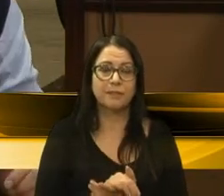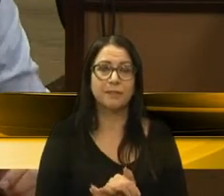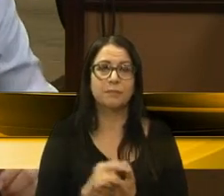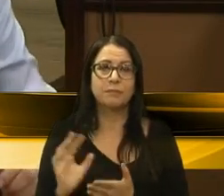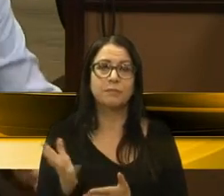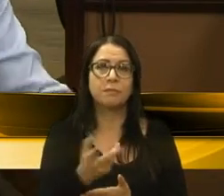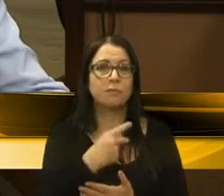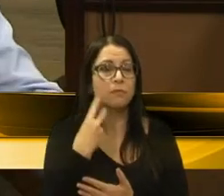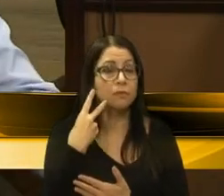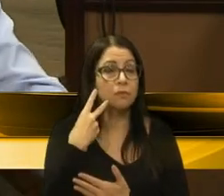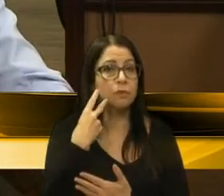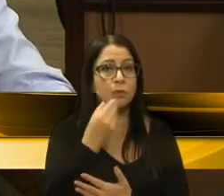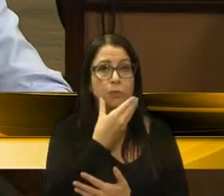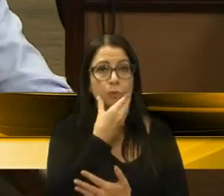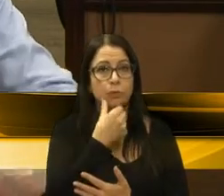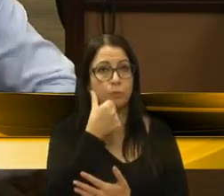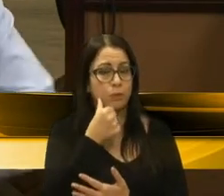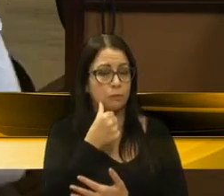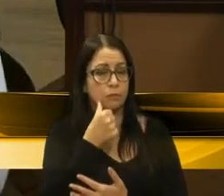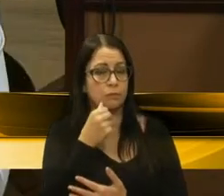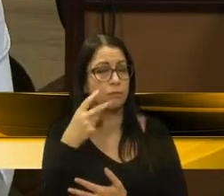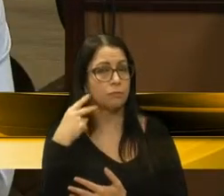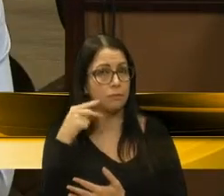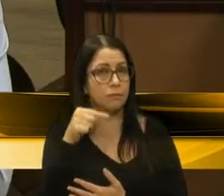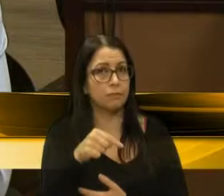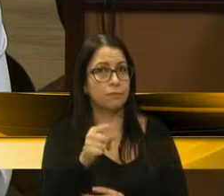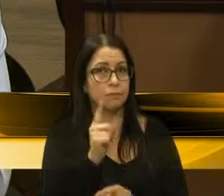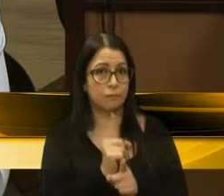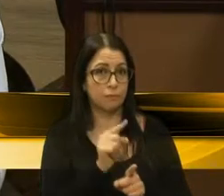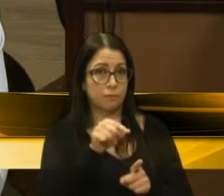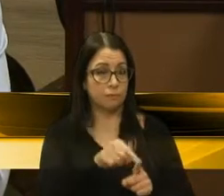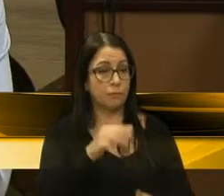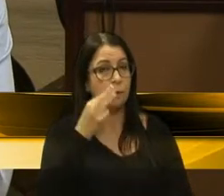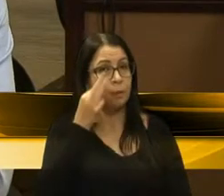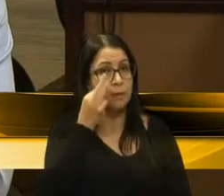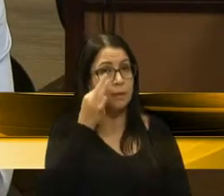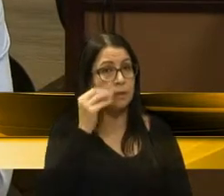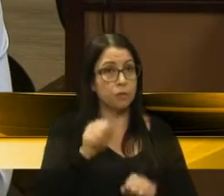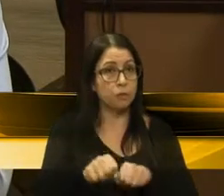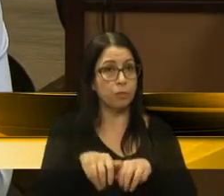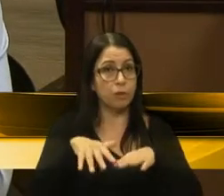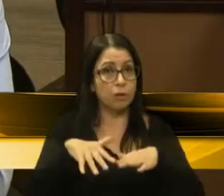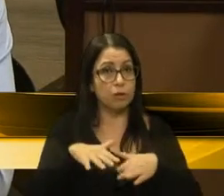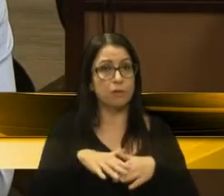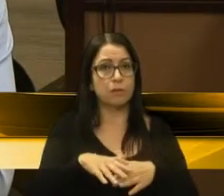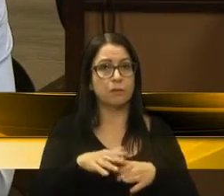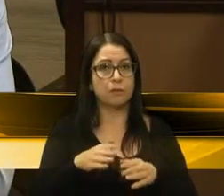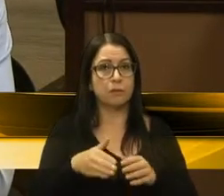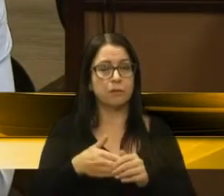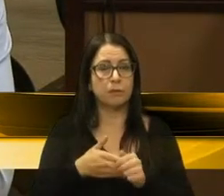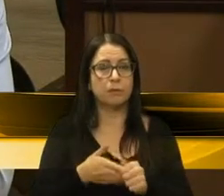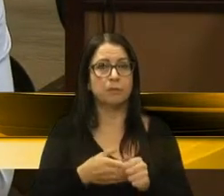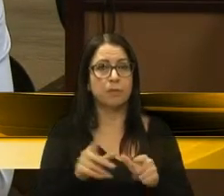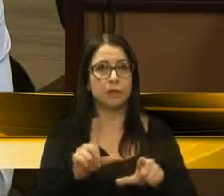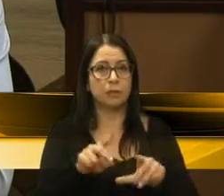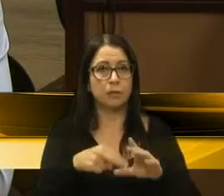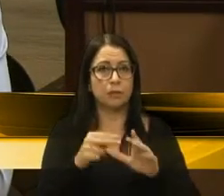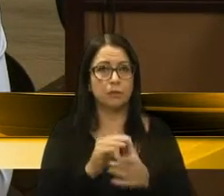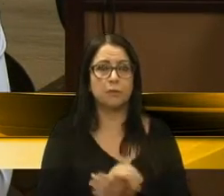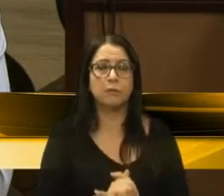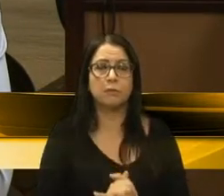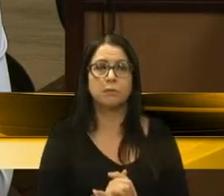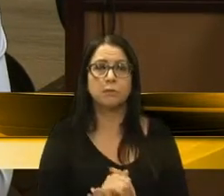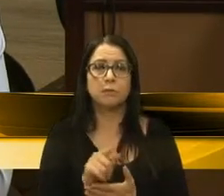pares, senhores e senhoras vereadores que aqui se encontram presentes no plenário, e a quem nos acompanha pela TV Câmara,